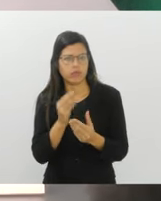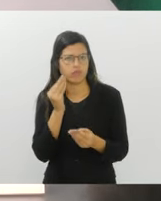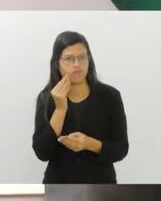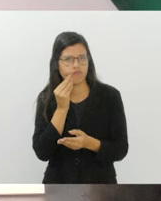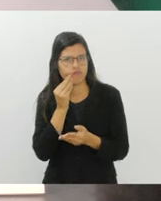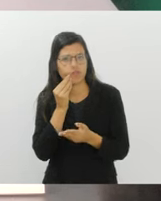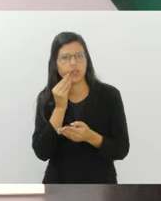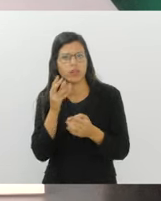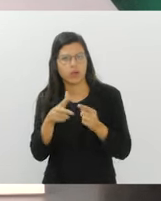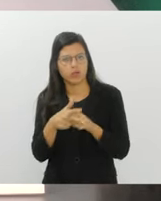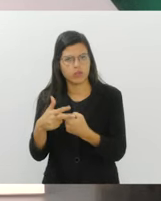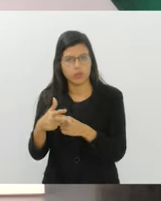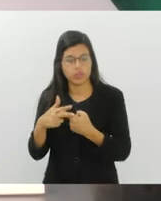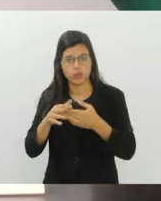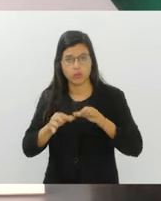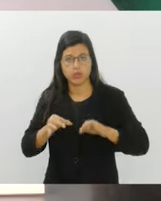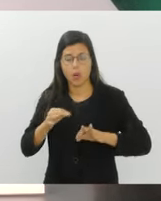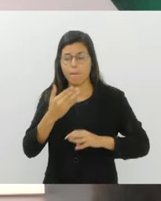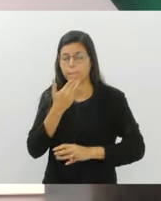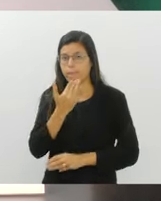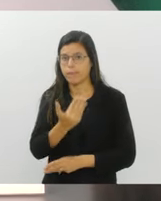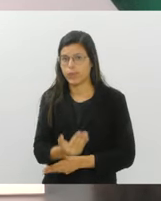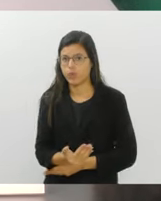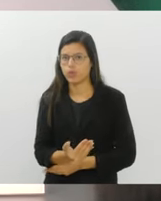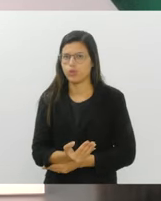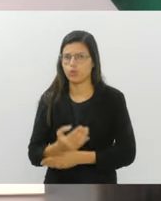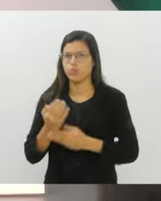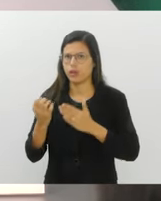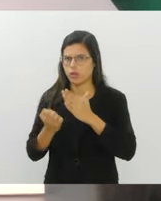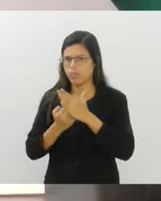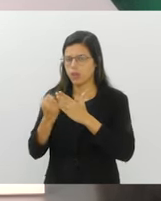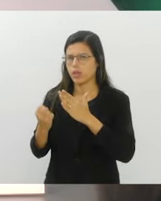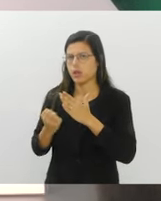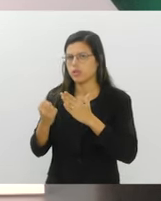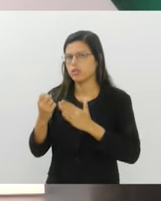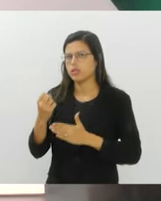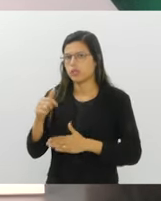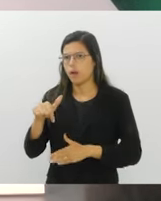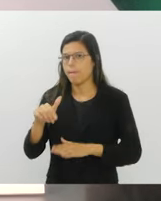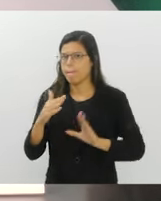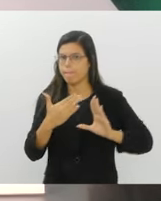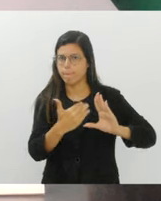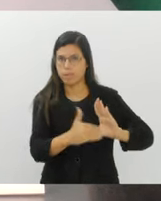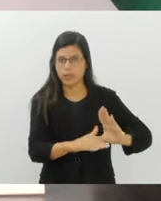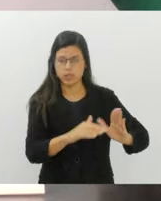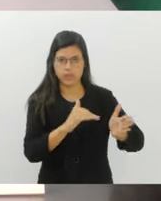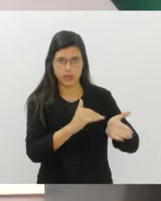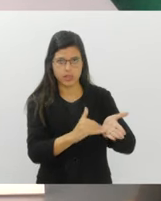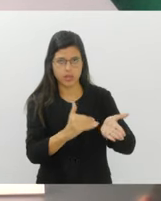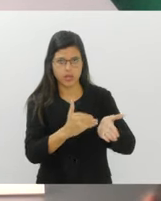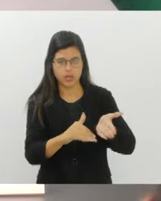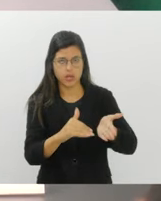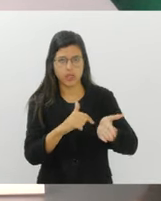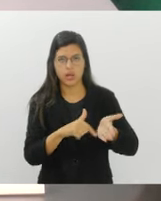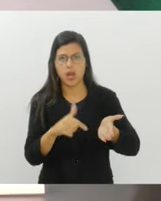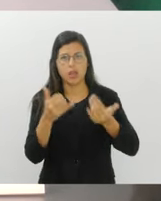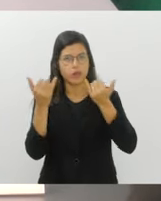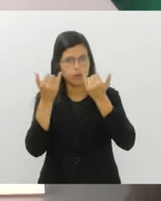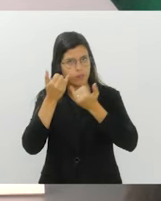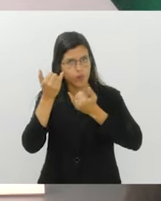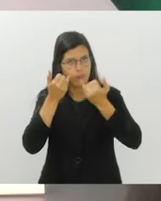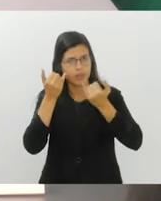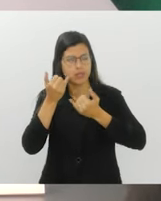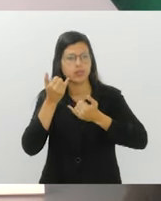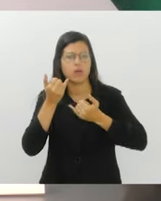um pedido para que a Supervia encaminhe para a Secretaria e para a Central essas informações